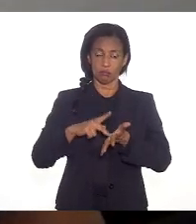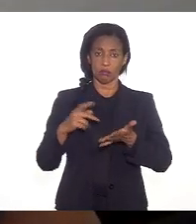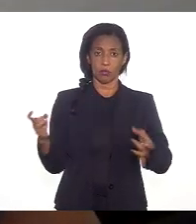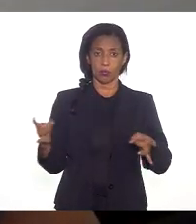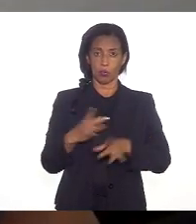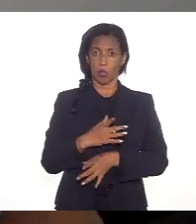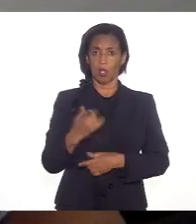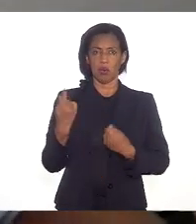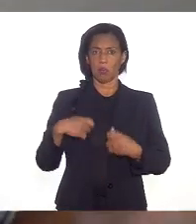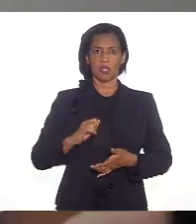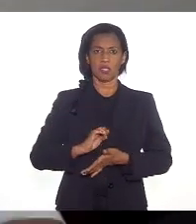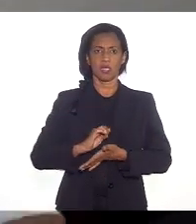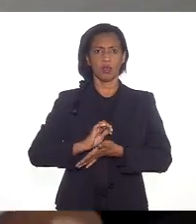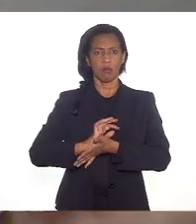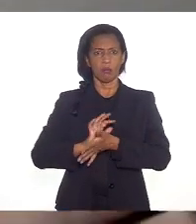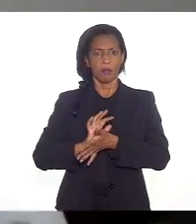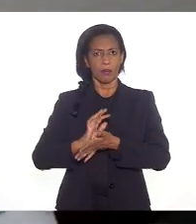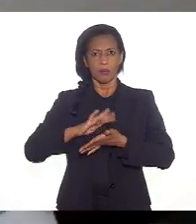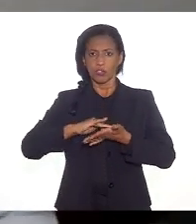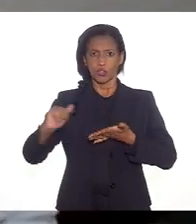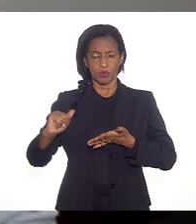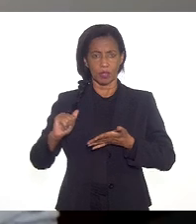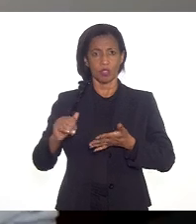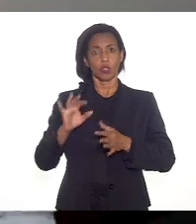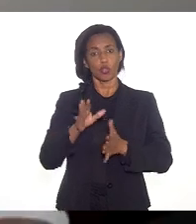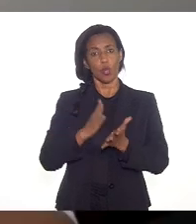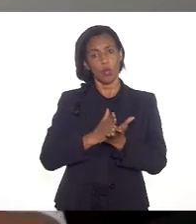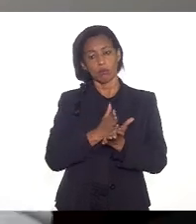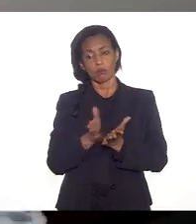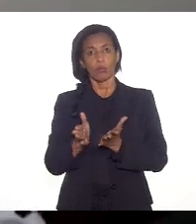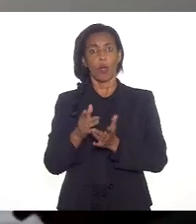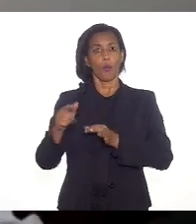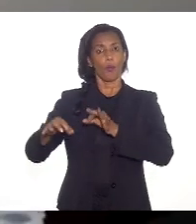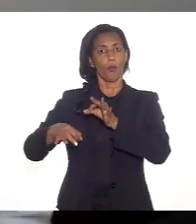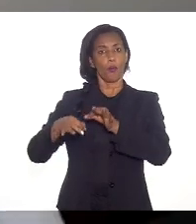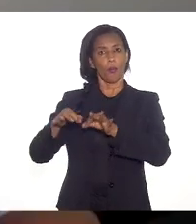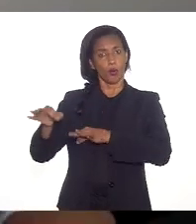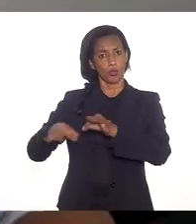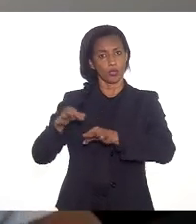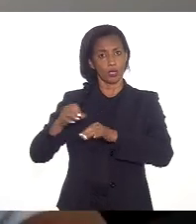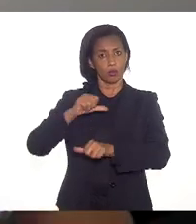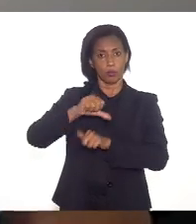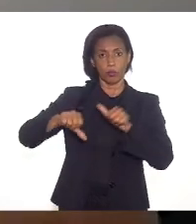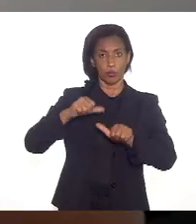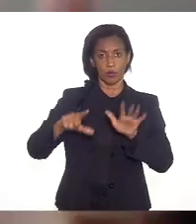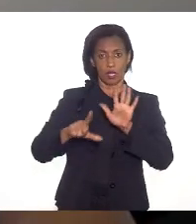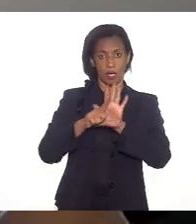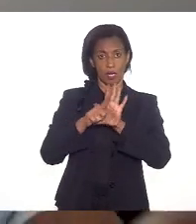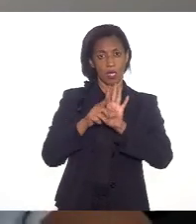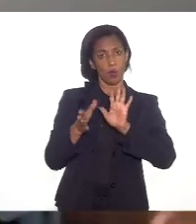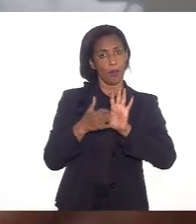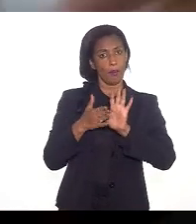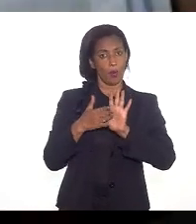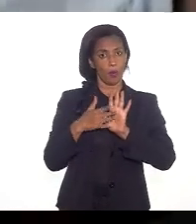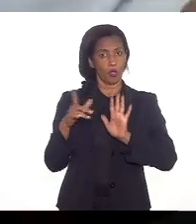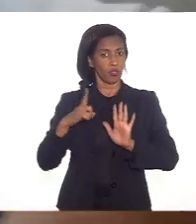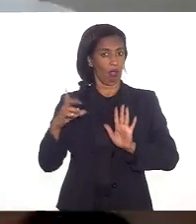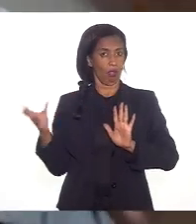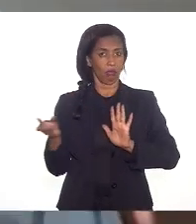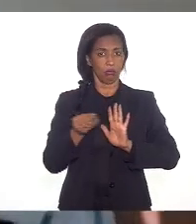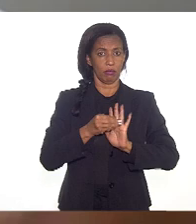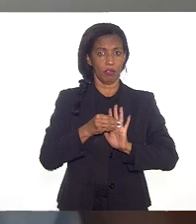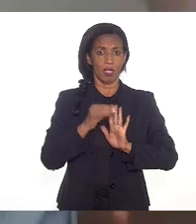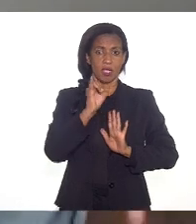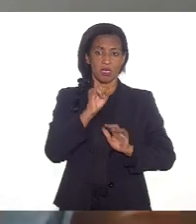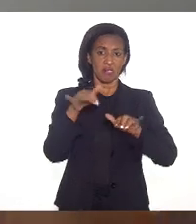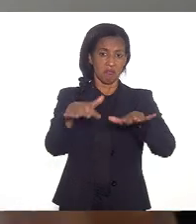ser prejudicado. Basta redirecionar o projeto para modificar a lei que está em vigor com as propostas que ela faz. Aí depois, se o